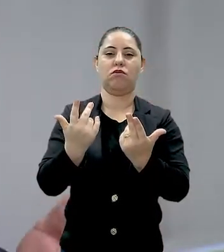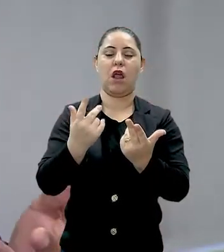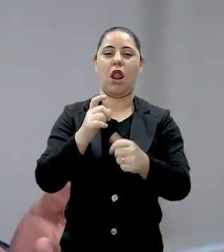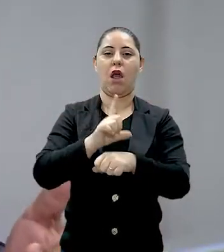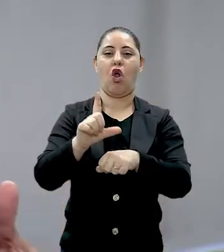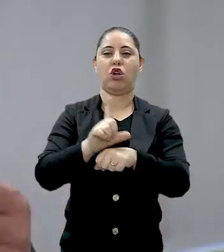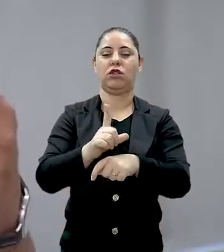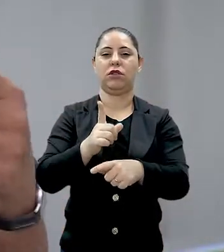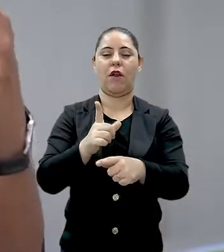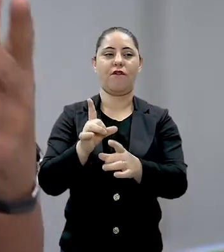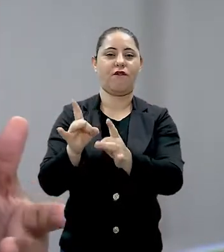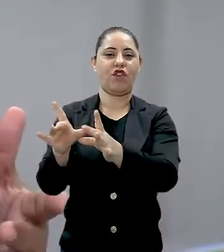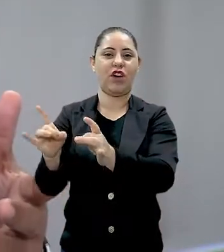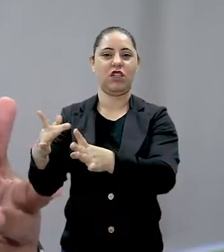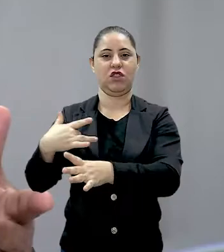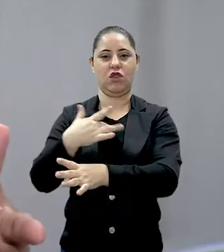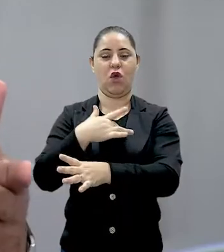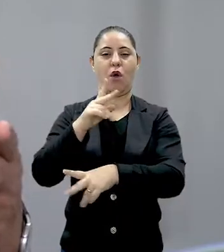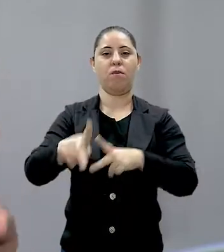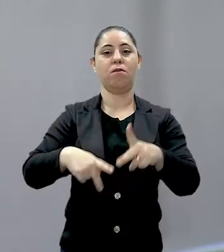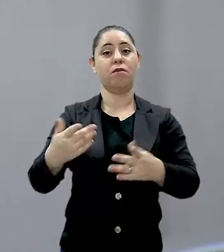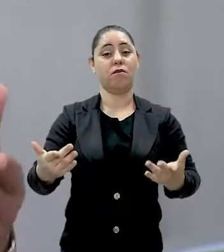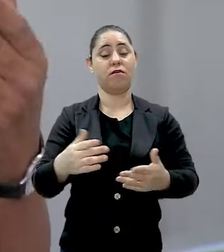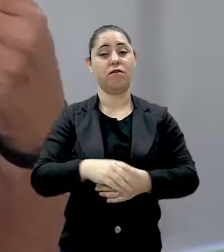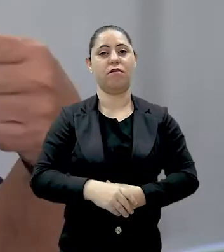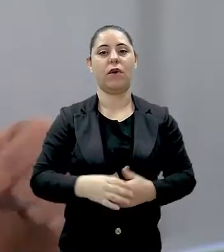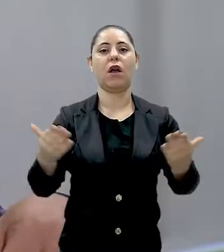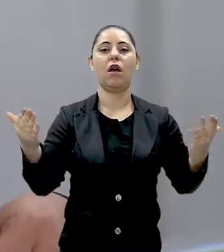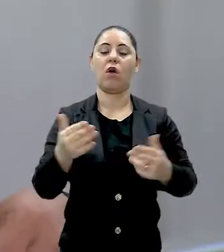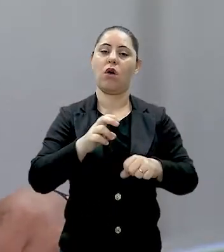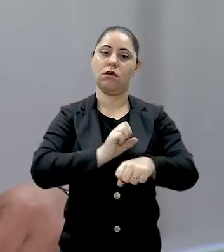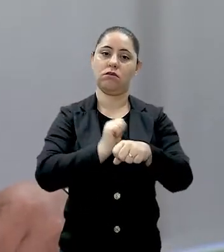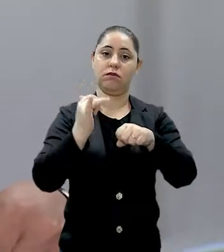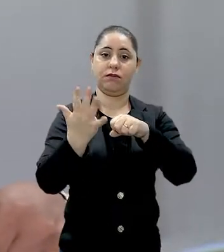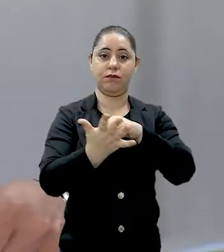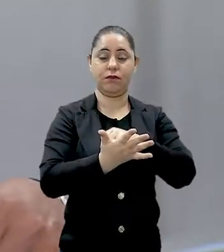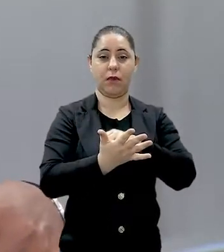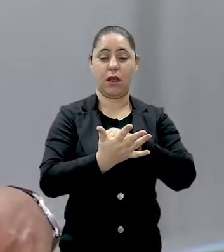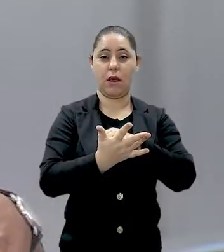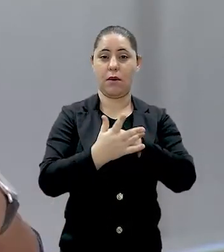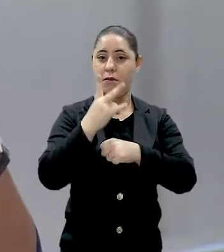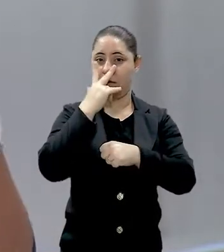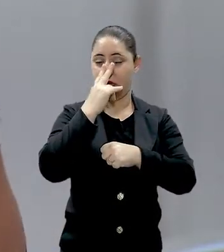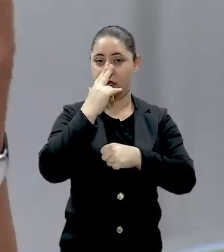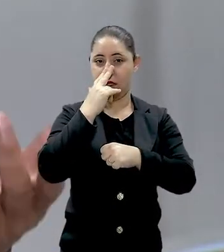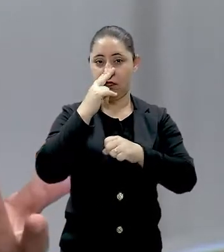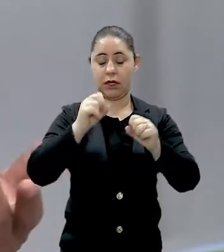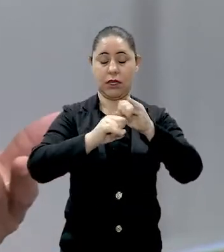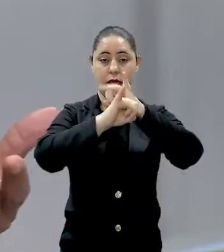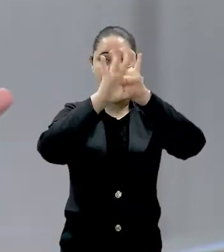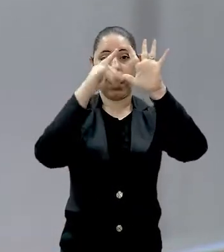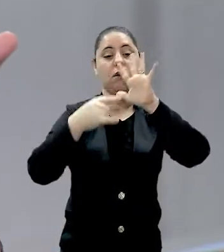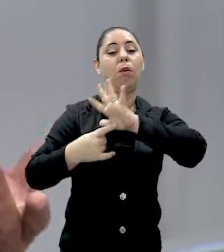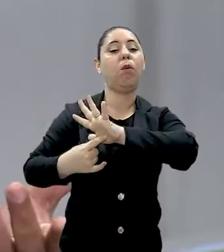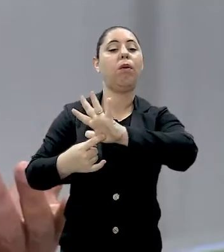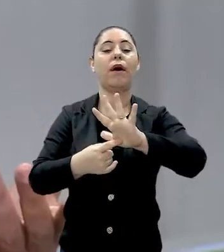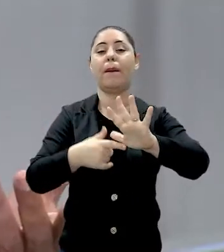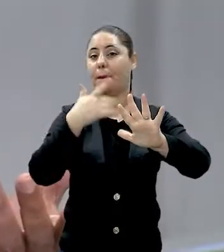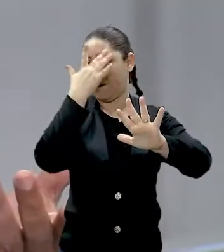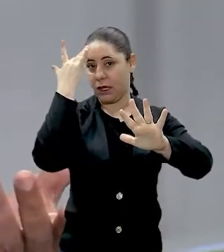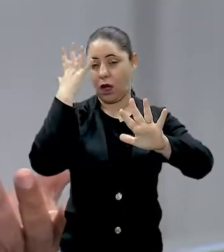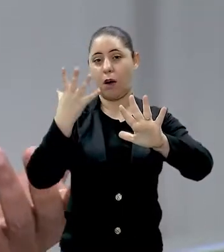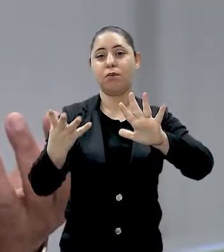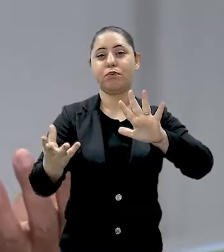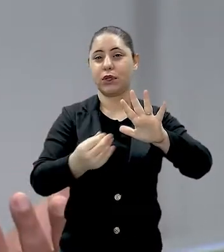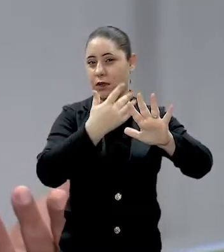detrimento do povo. Então, essa é uma questão fundamental que, agora na pandemia, ficou claro, evidente para